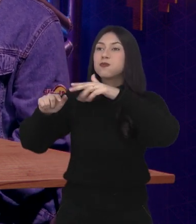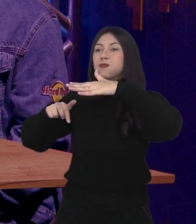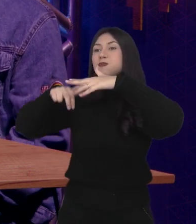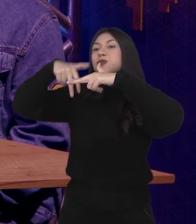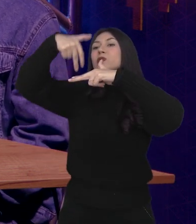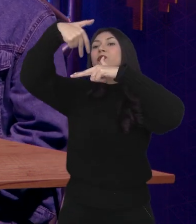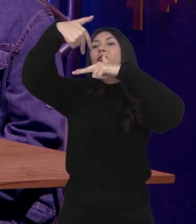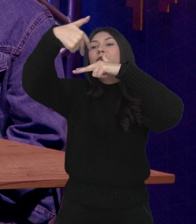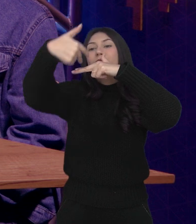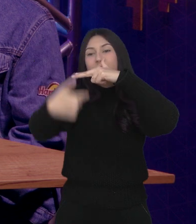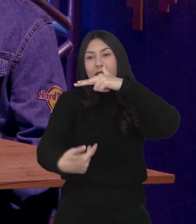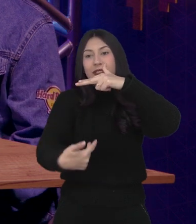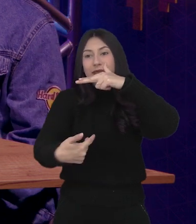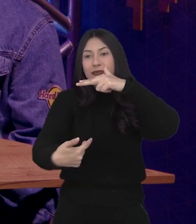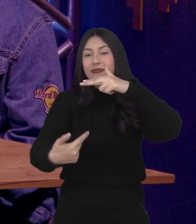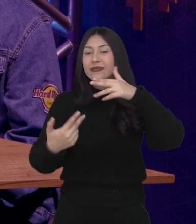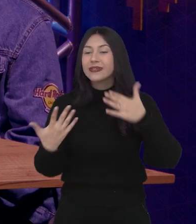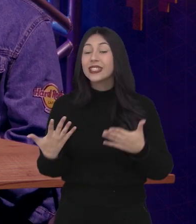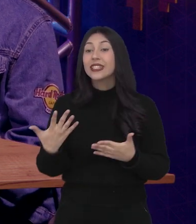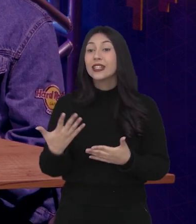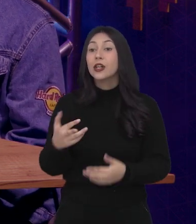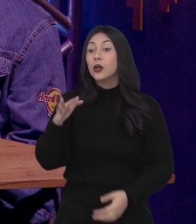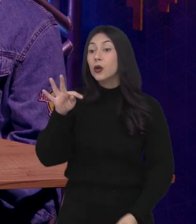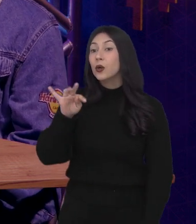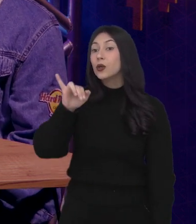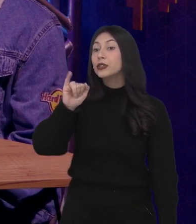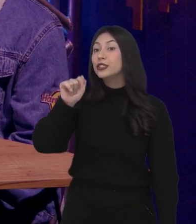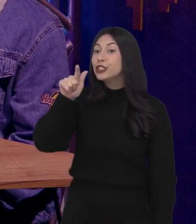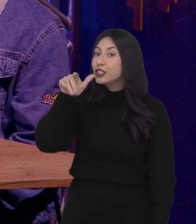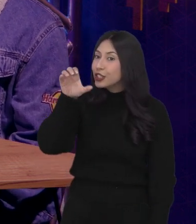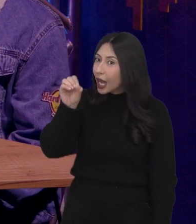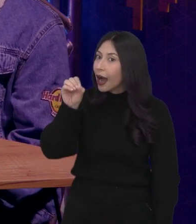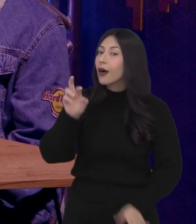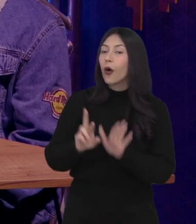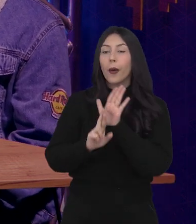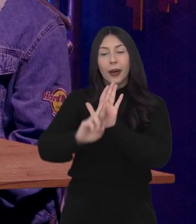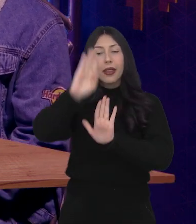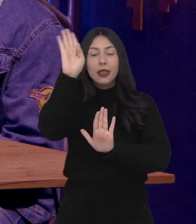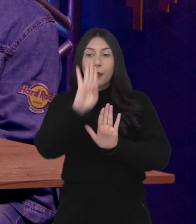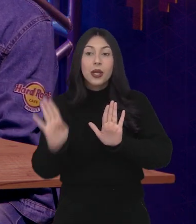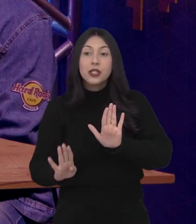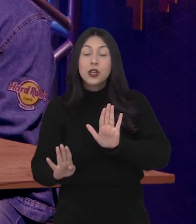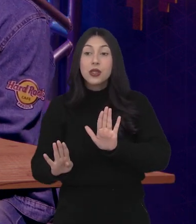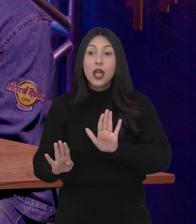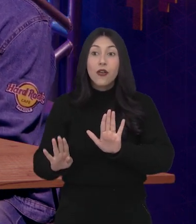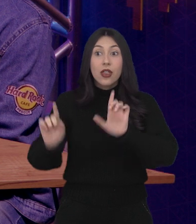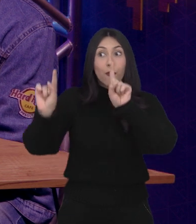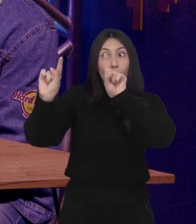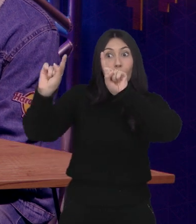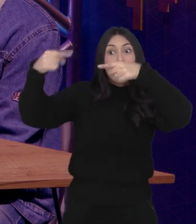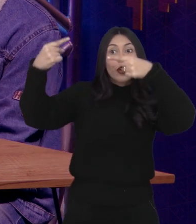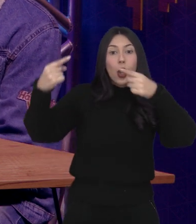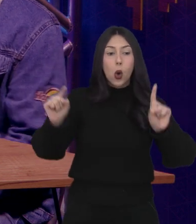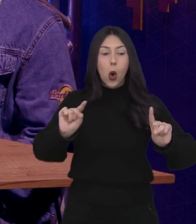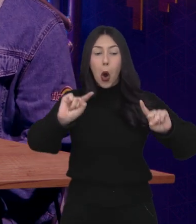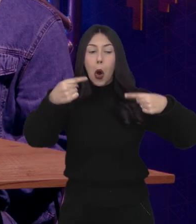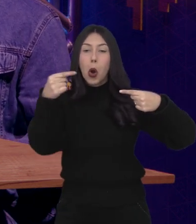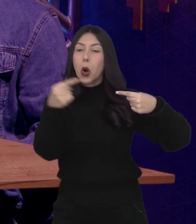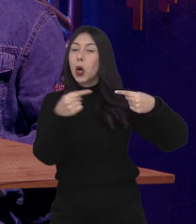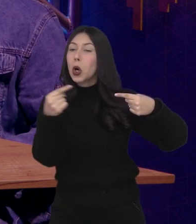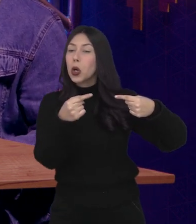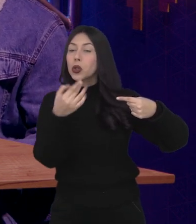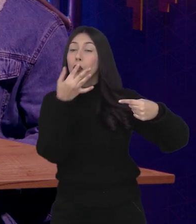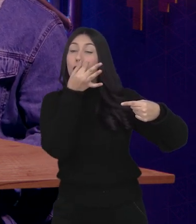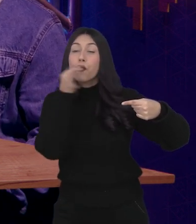o Thiago Braz era o atleta que estava representando o Brasil e ele estava disputando a final contra um francês. E